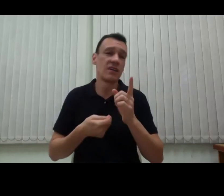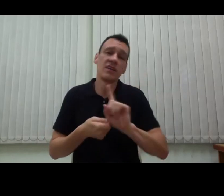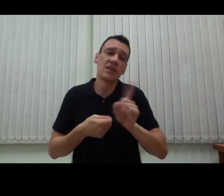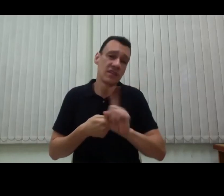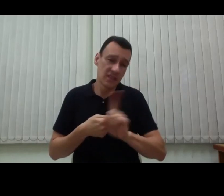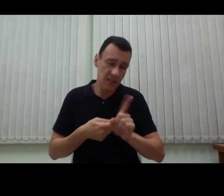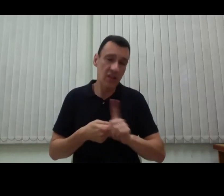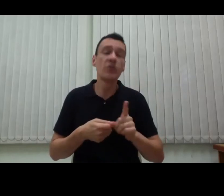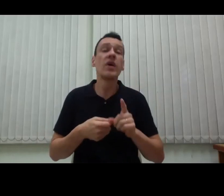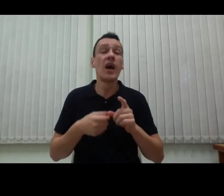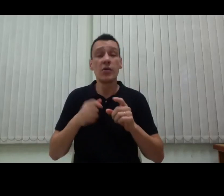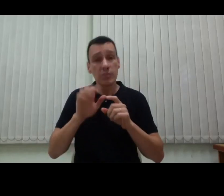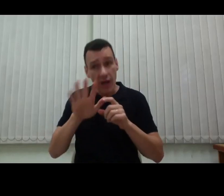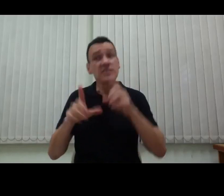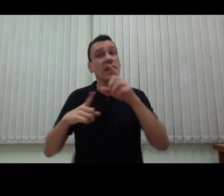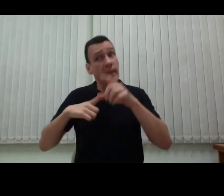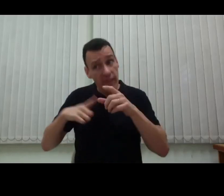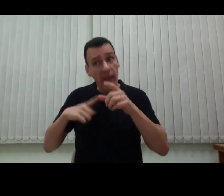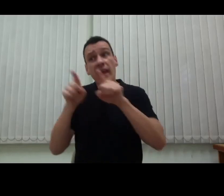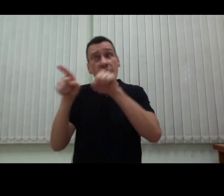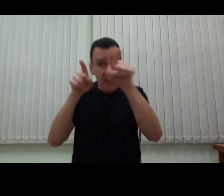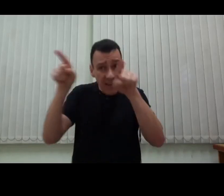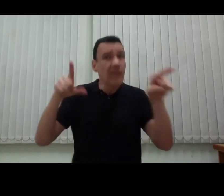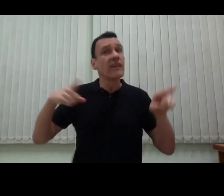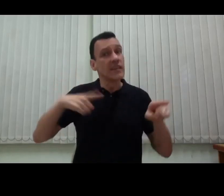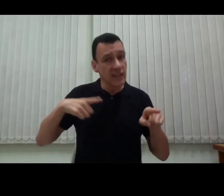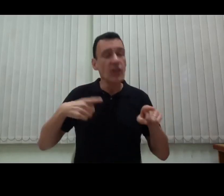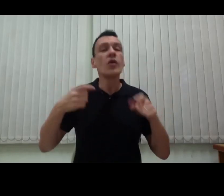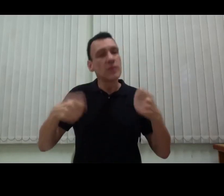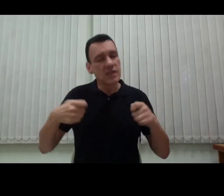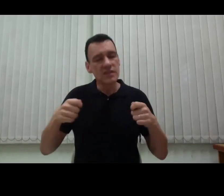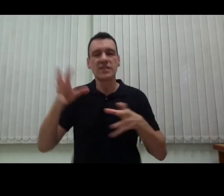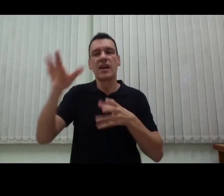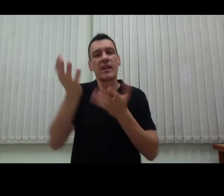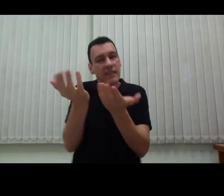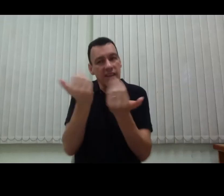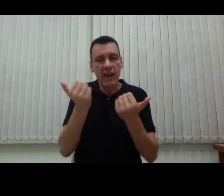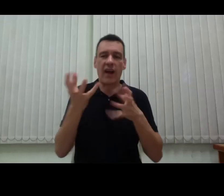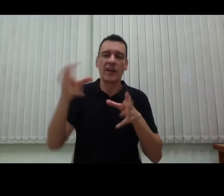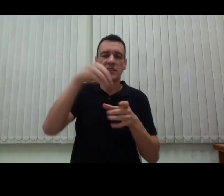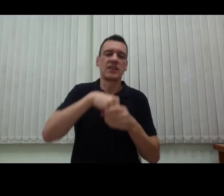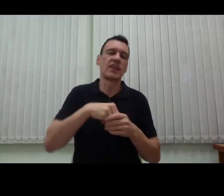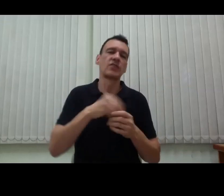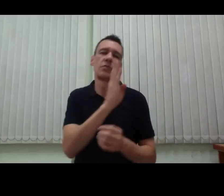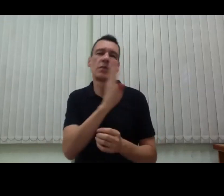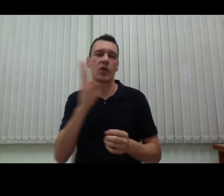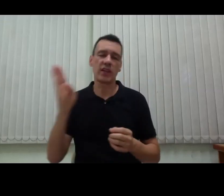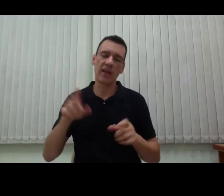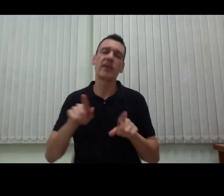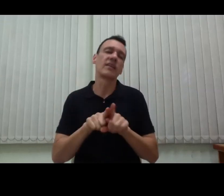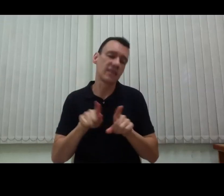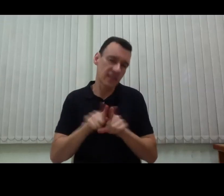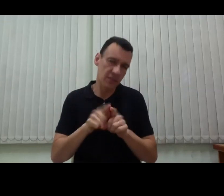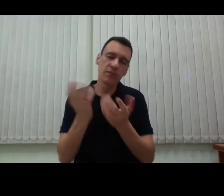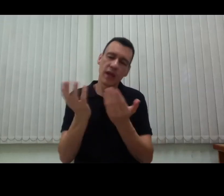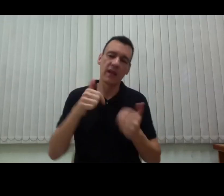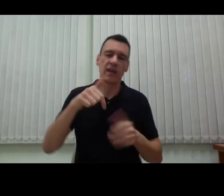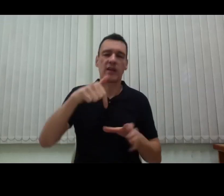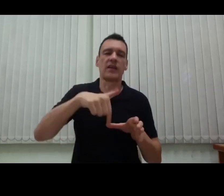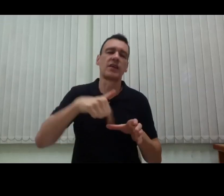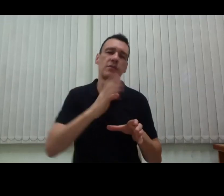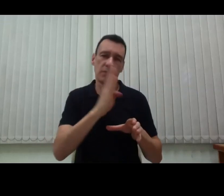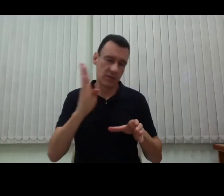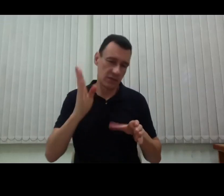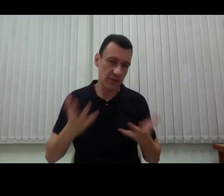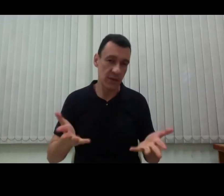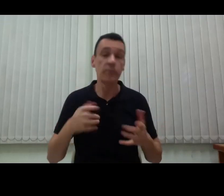da biblioteca. E aí, nesse sentido, esse livro nasceu para sistematizar e difundir